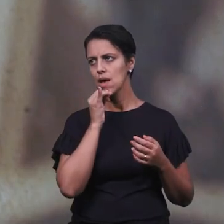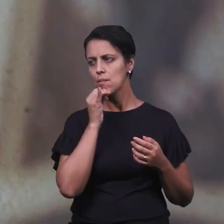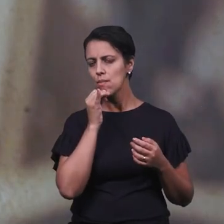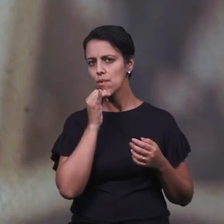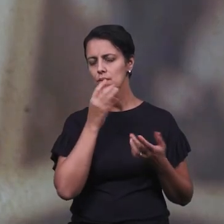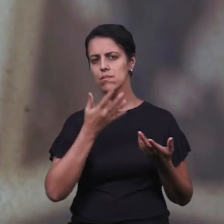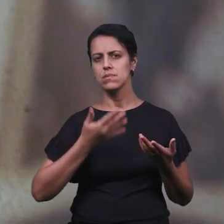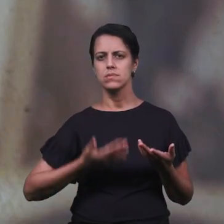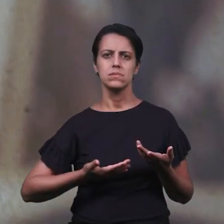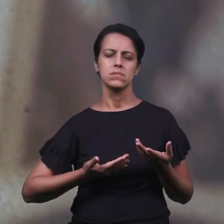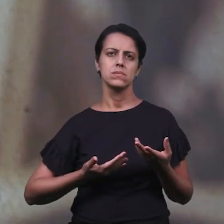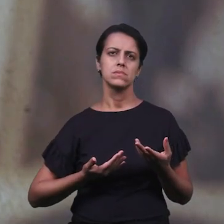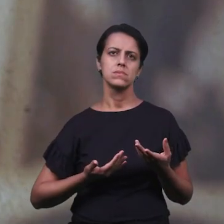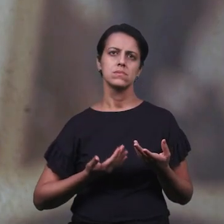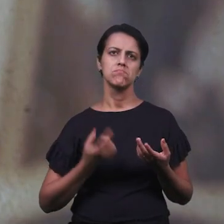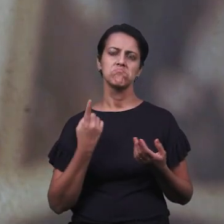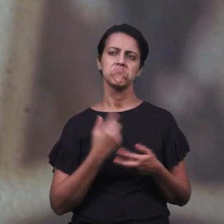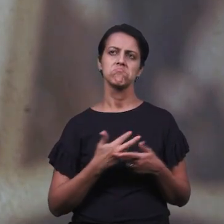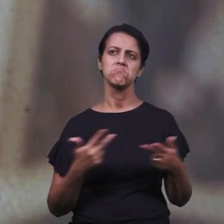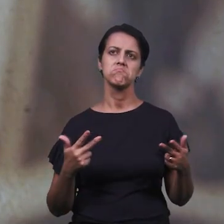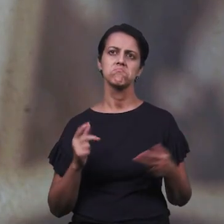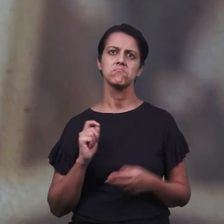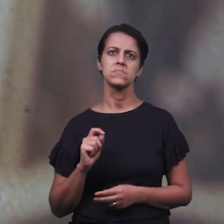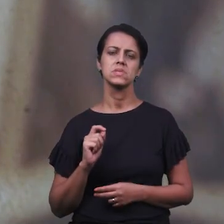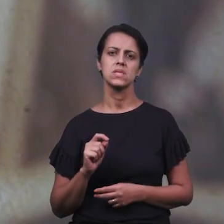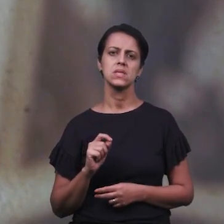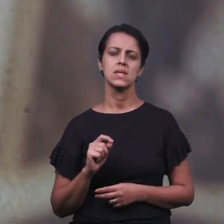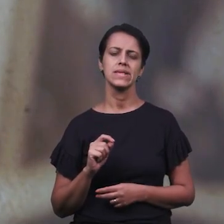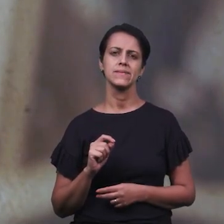uma questão onde precisa